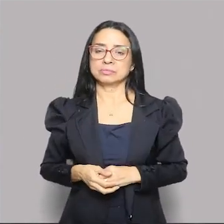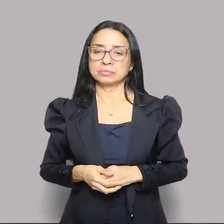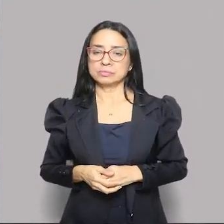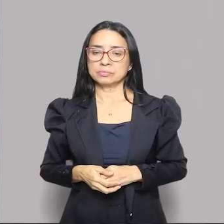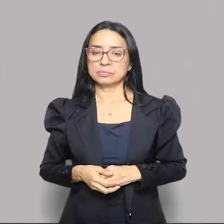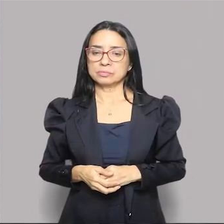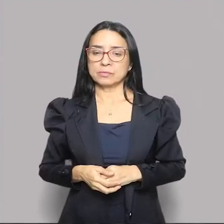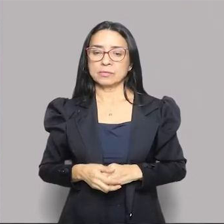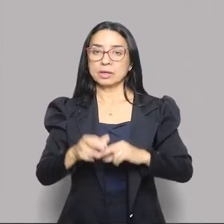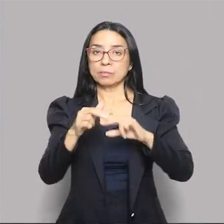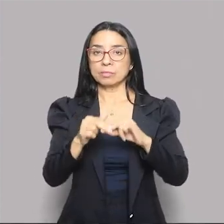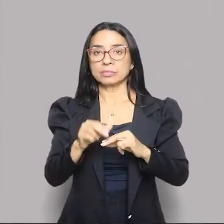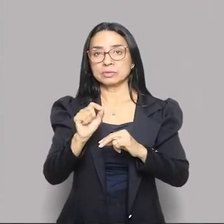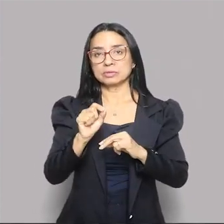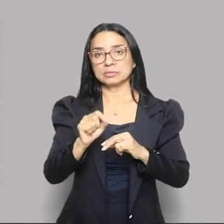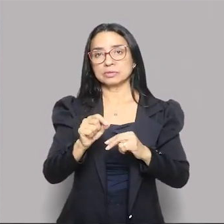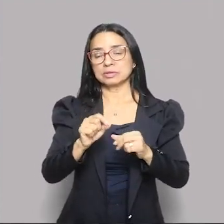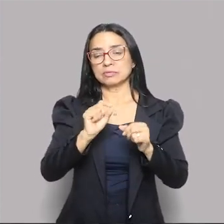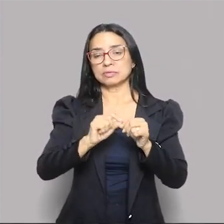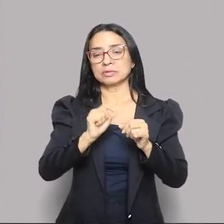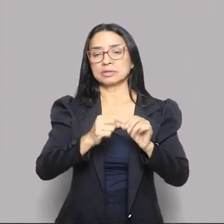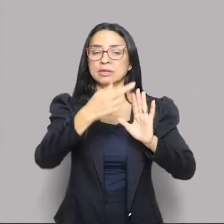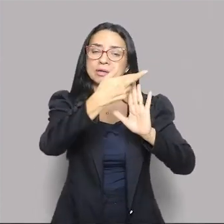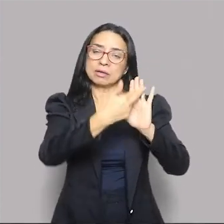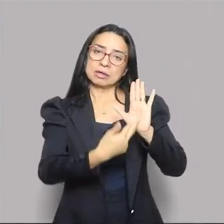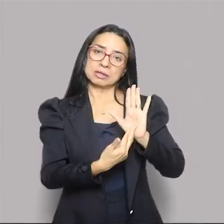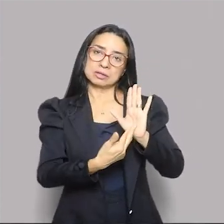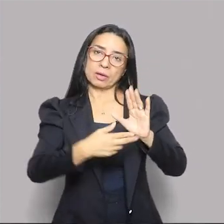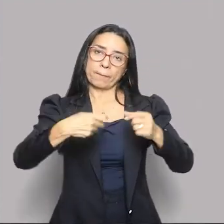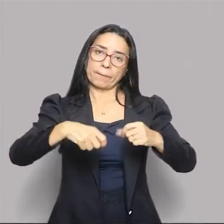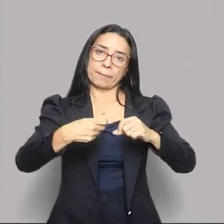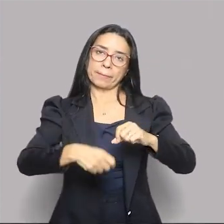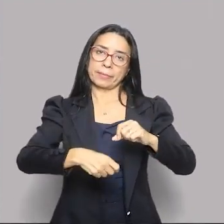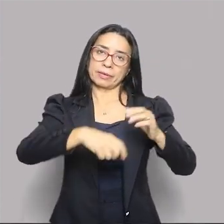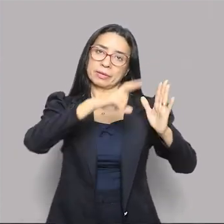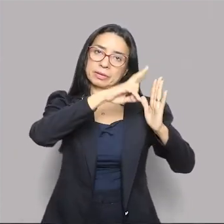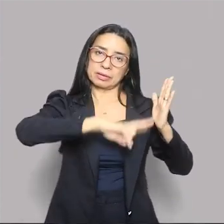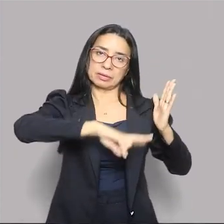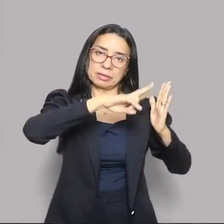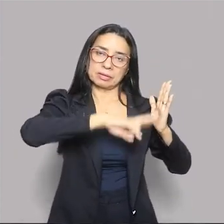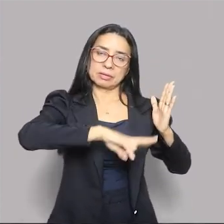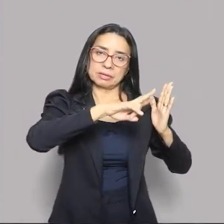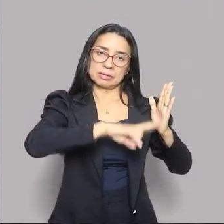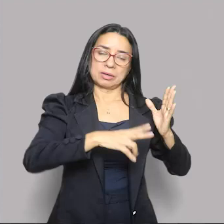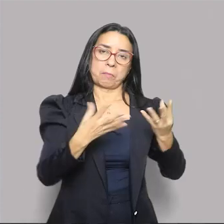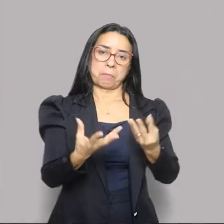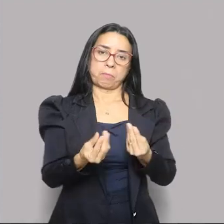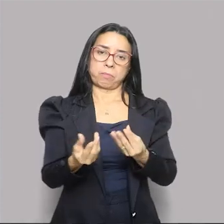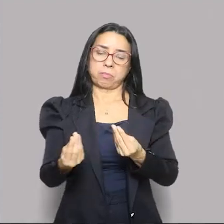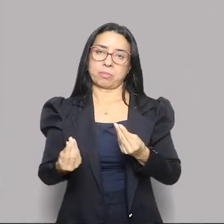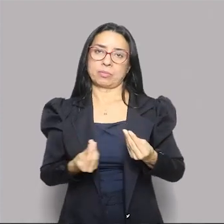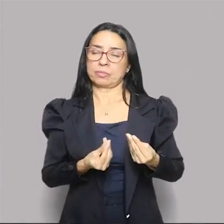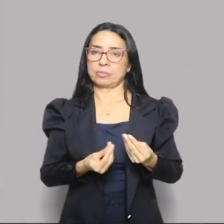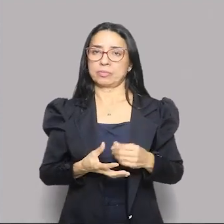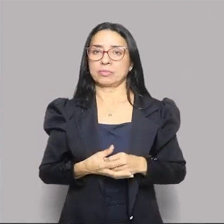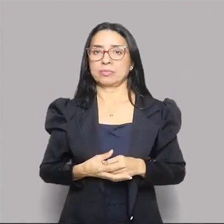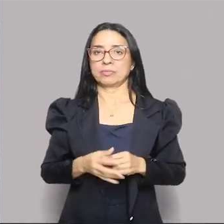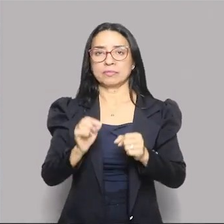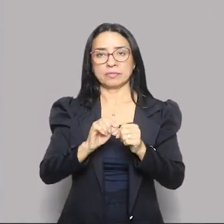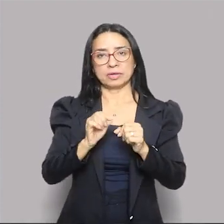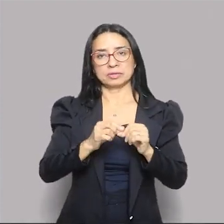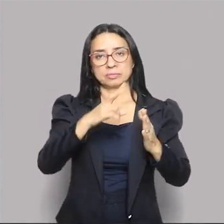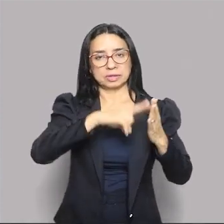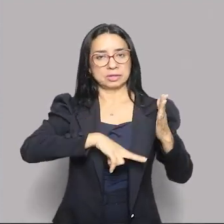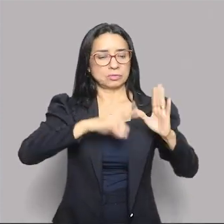embasamento. Então, por isso que para você fazer redação, você precisa ler bastante. E, agora, como eu já te ensinei, faz uma leitura